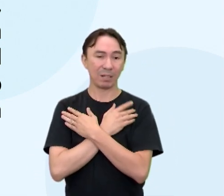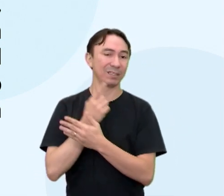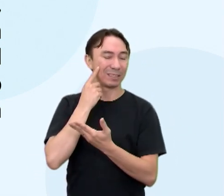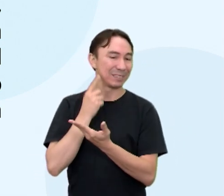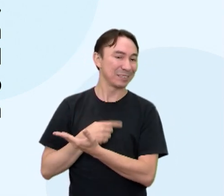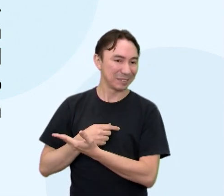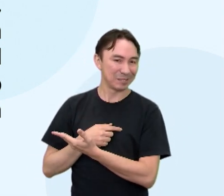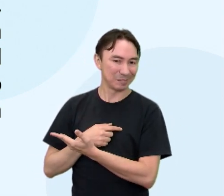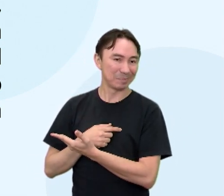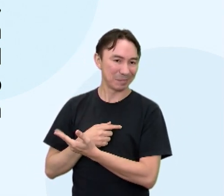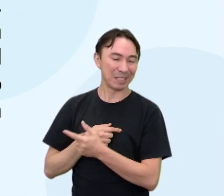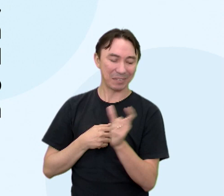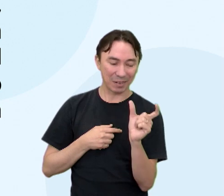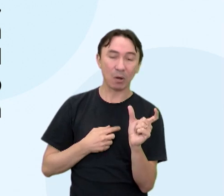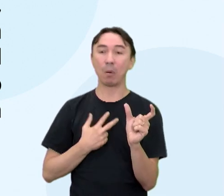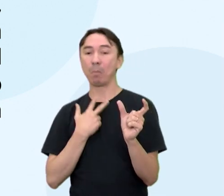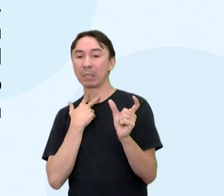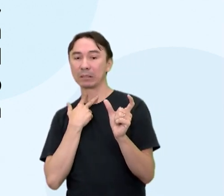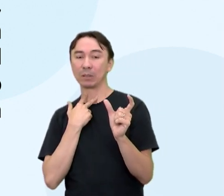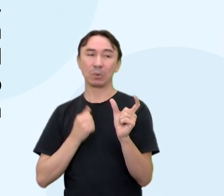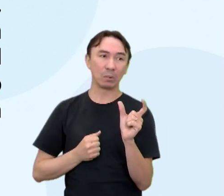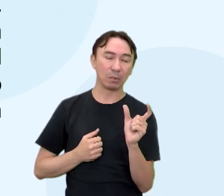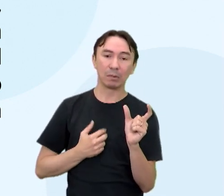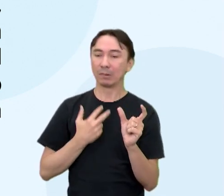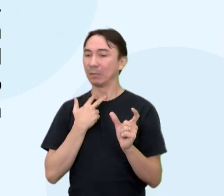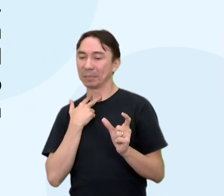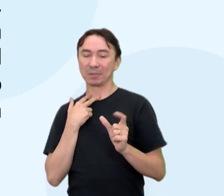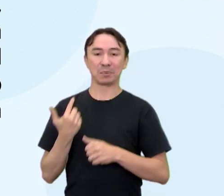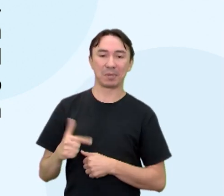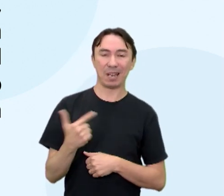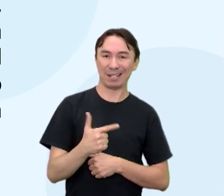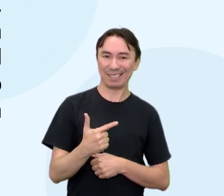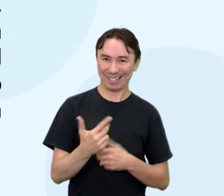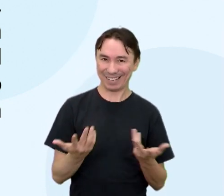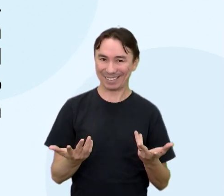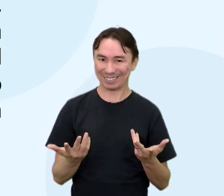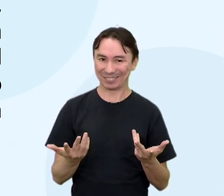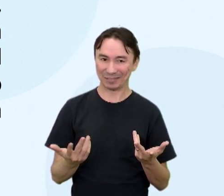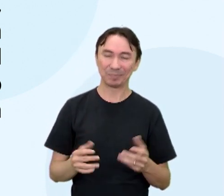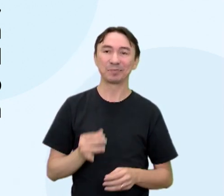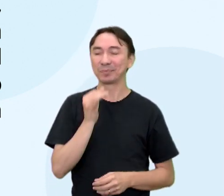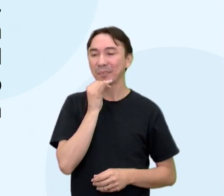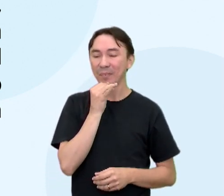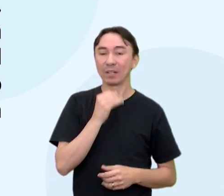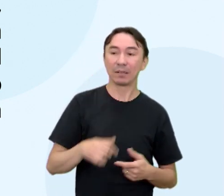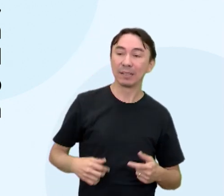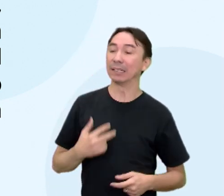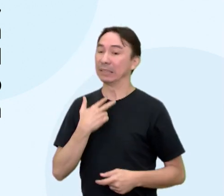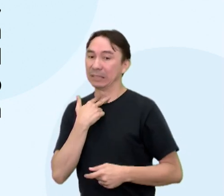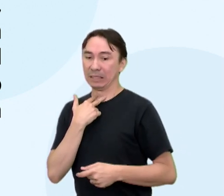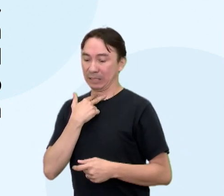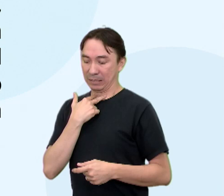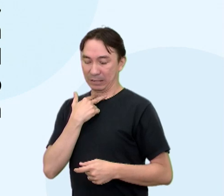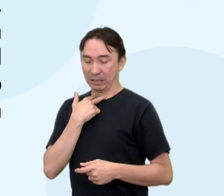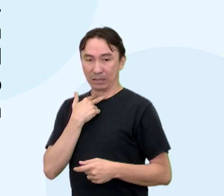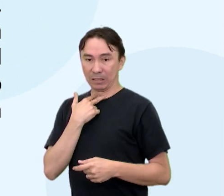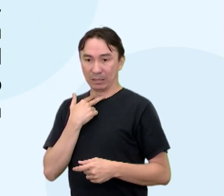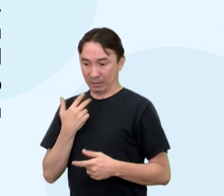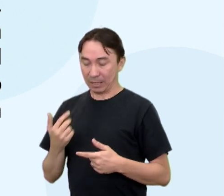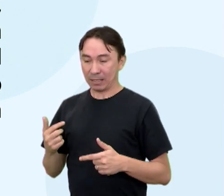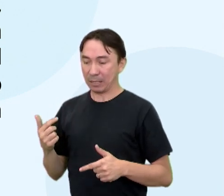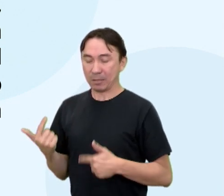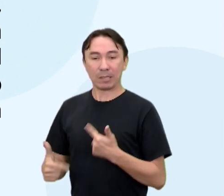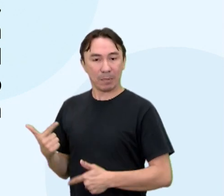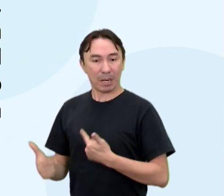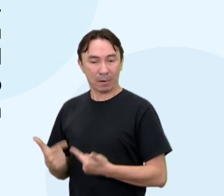ocupação e desocupação, né? Porque na realidade o cara que o ocupado necessariamente ele não tem um trabalho. Então tem